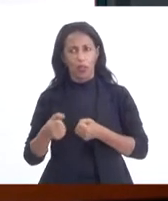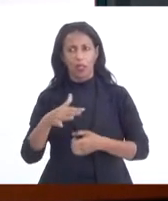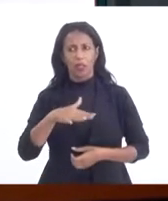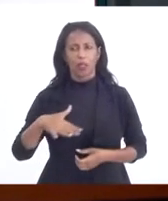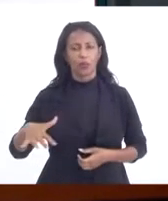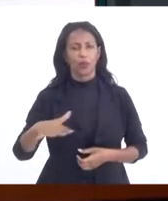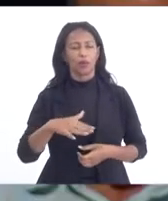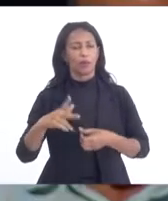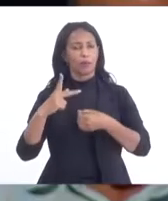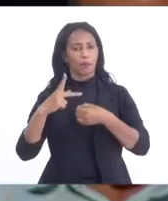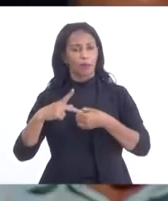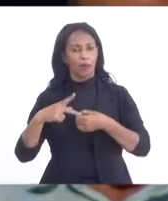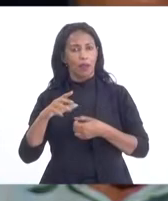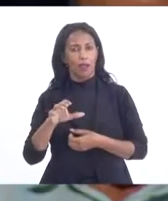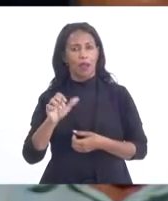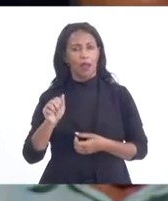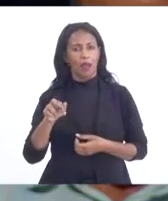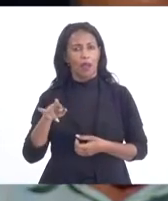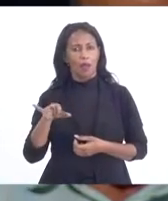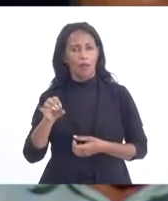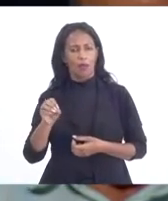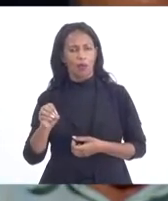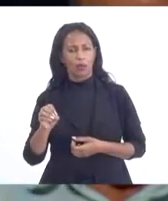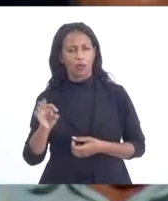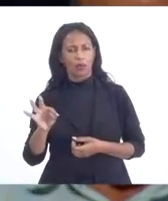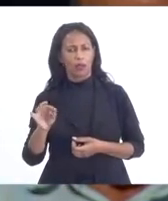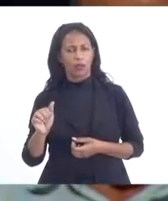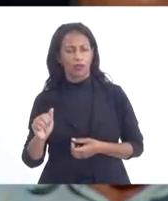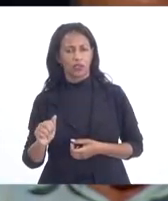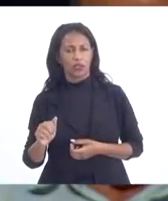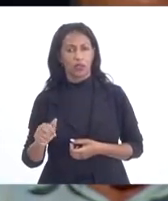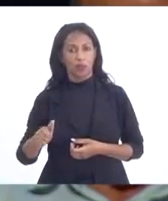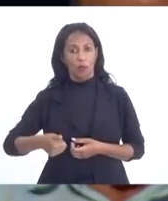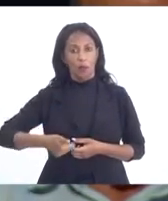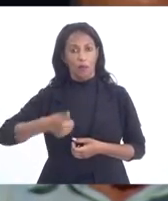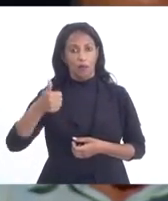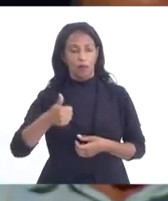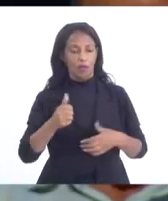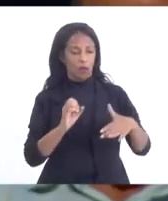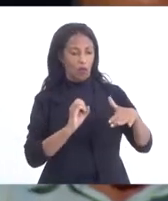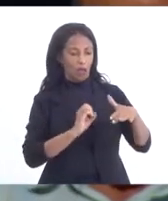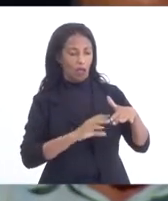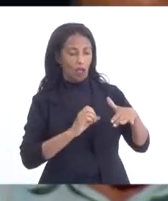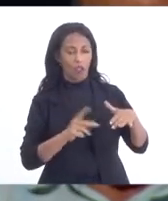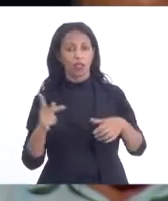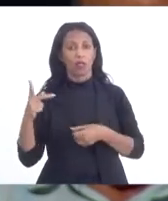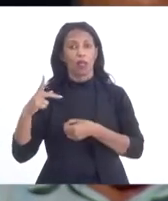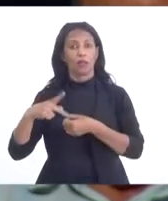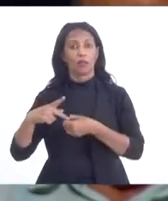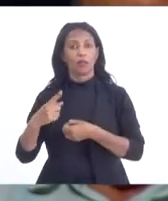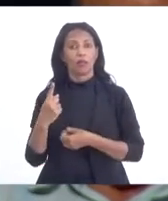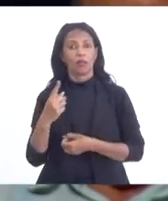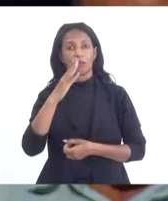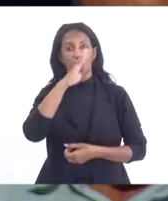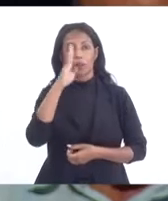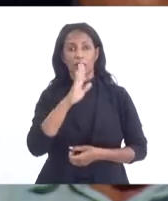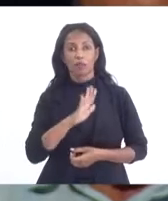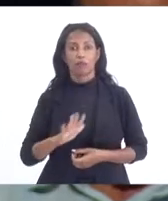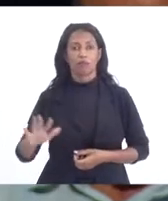de petróleo de Carmópolis foi o caixa, o primeiro caixa que a Petrobras teve e o Brasil